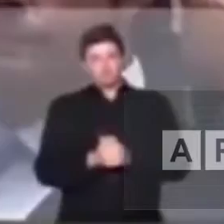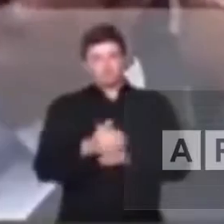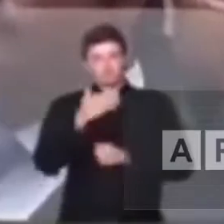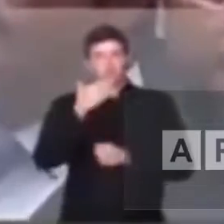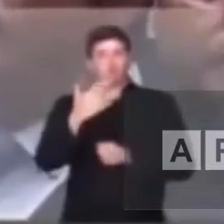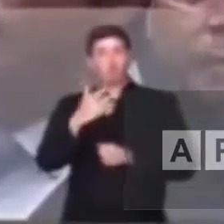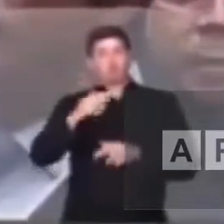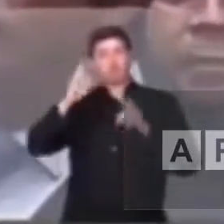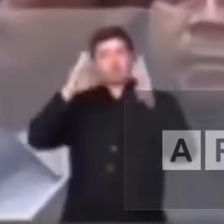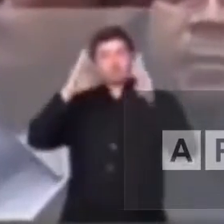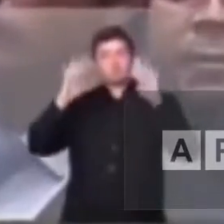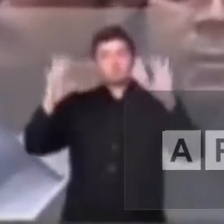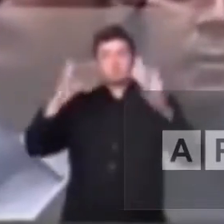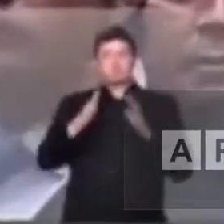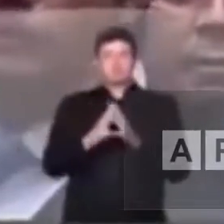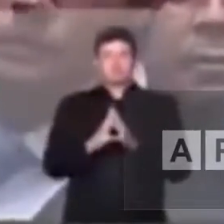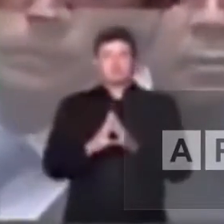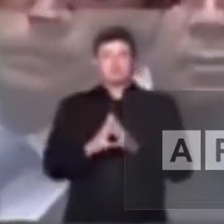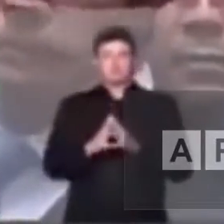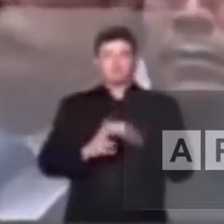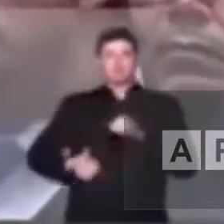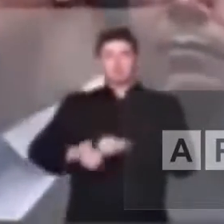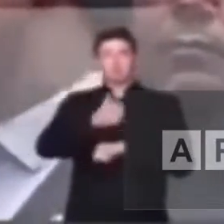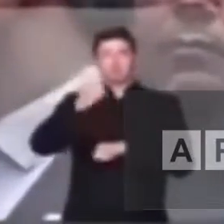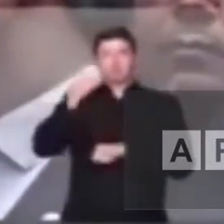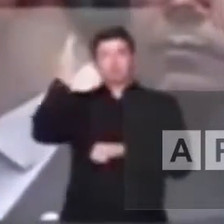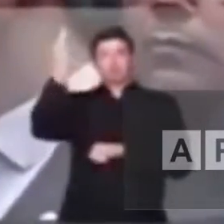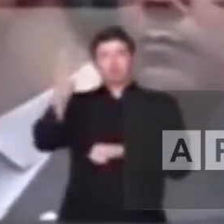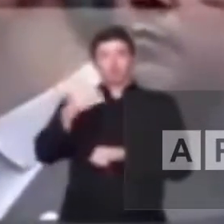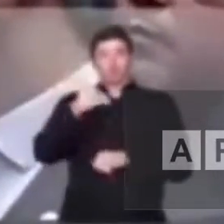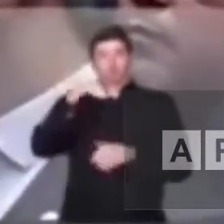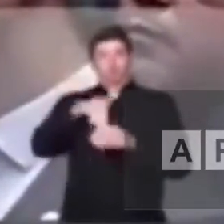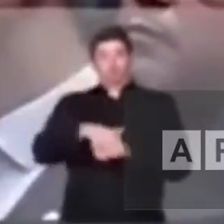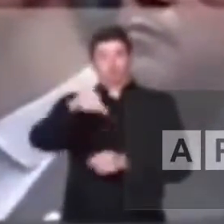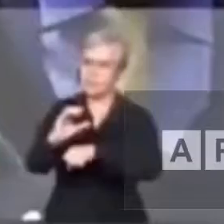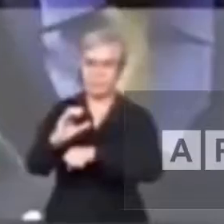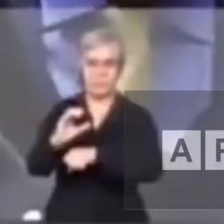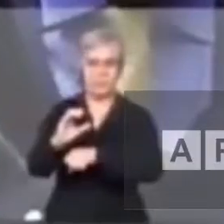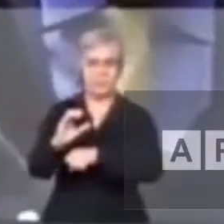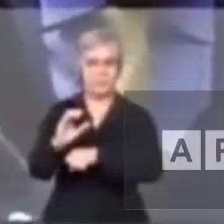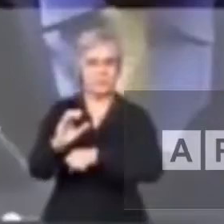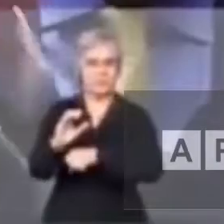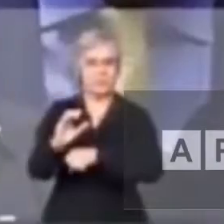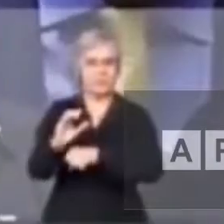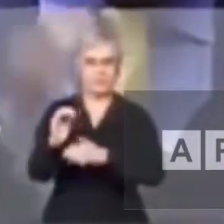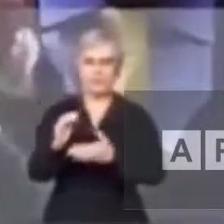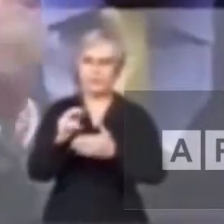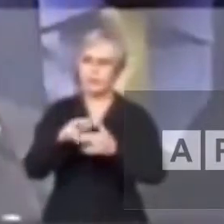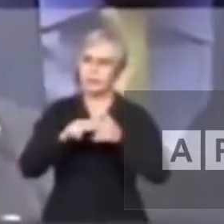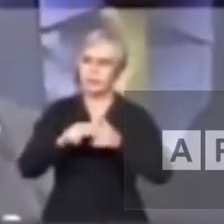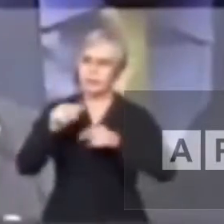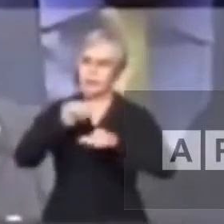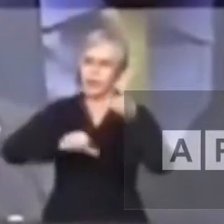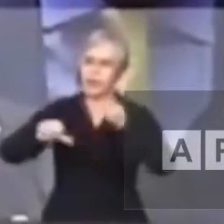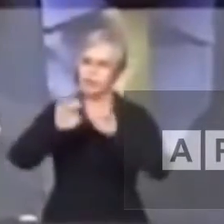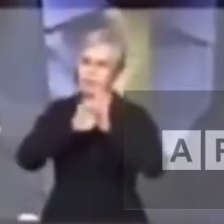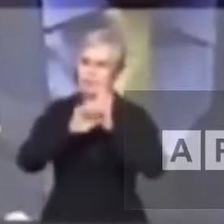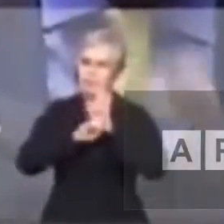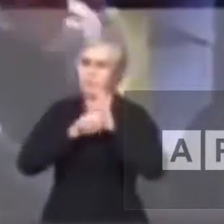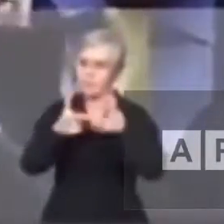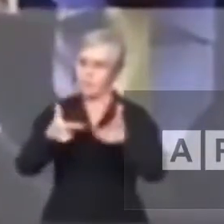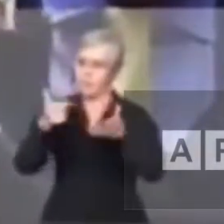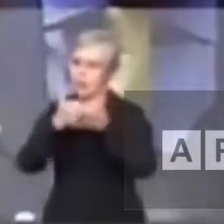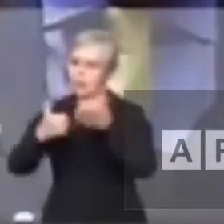pela esperança de um futuro melhor, voto sim. Pela mudança do Estatuto do